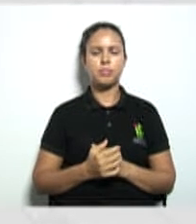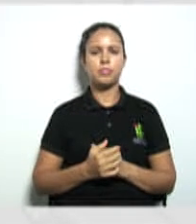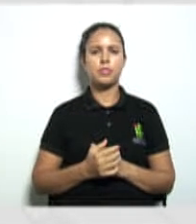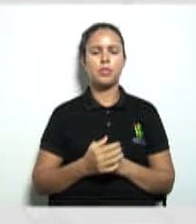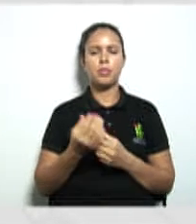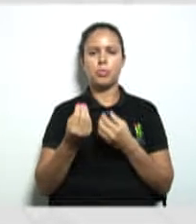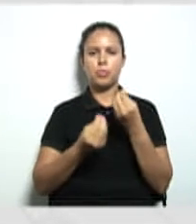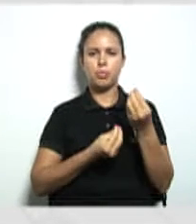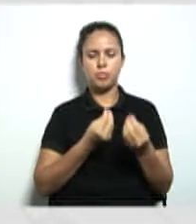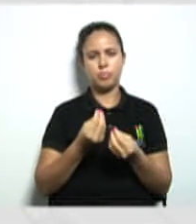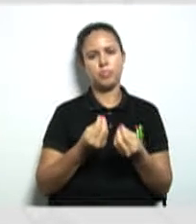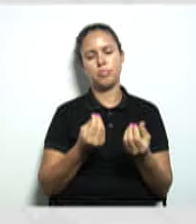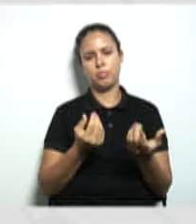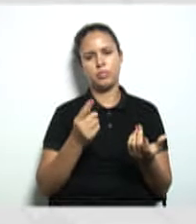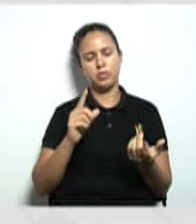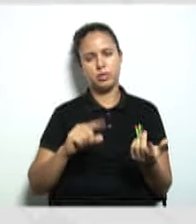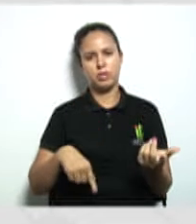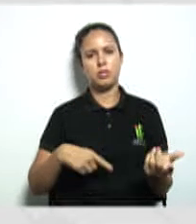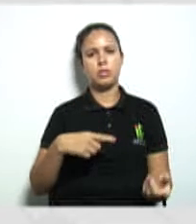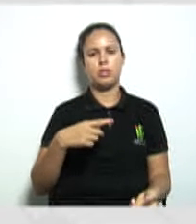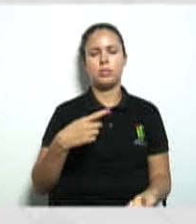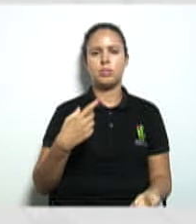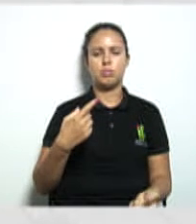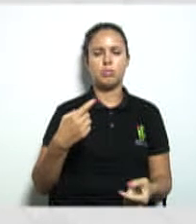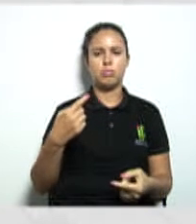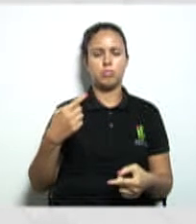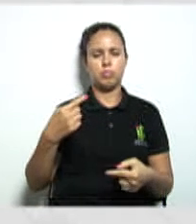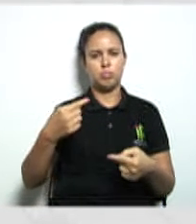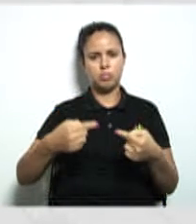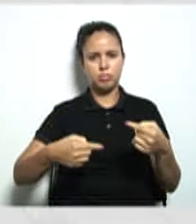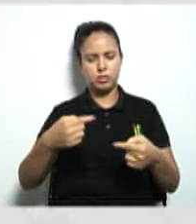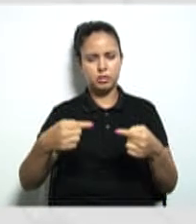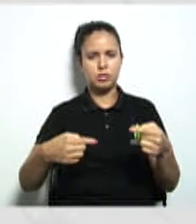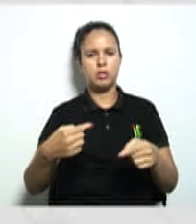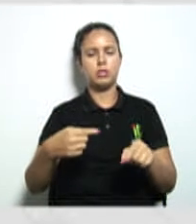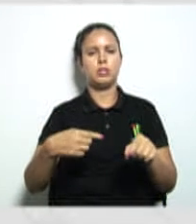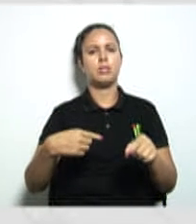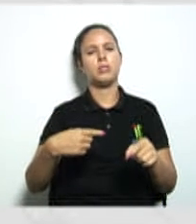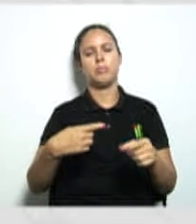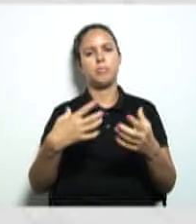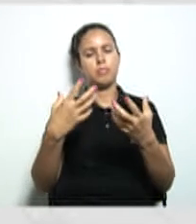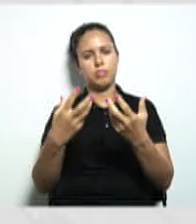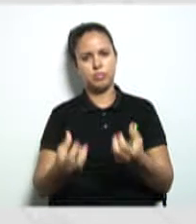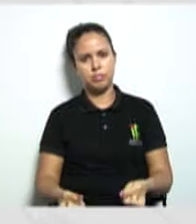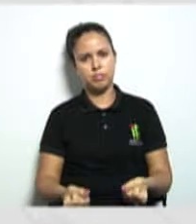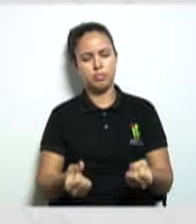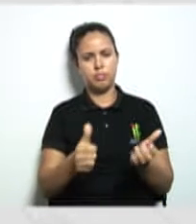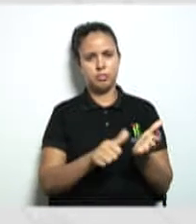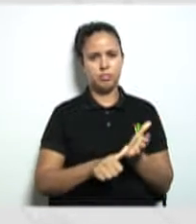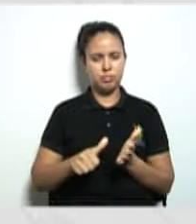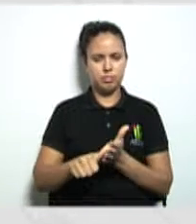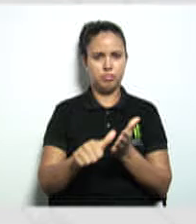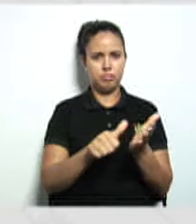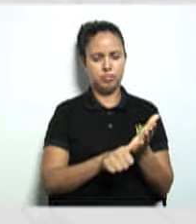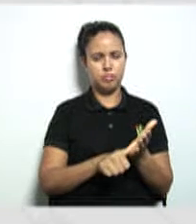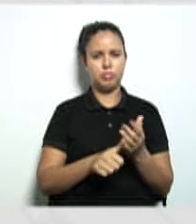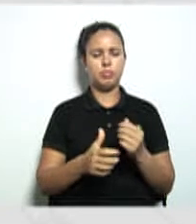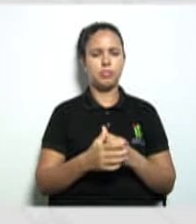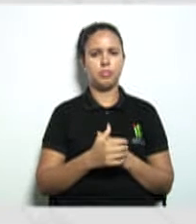Através de quê? De políticas aprovadas pelos seus membros. Vamos